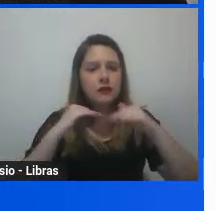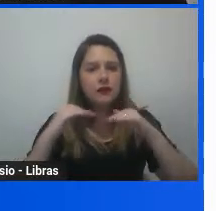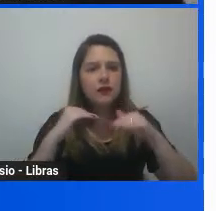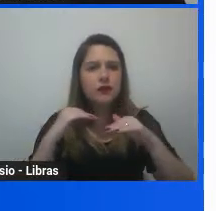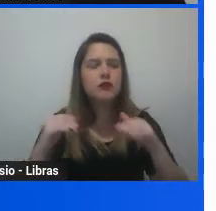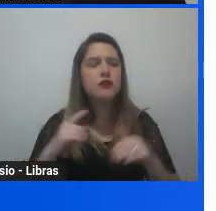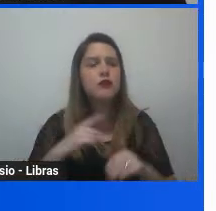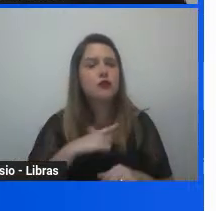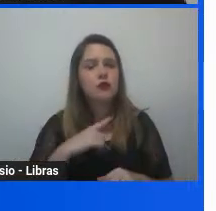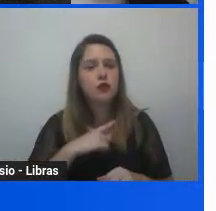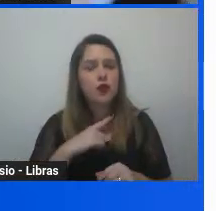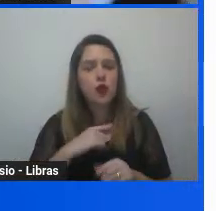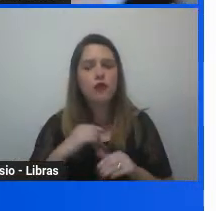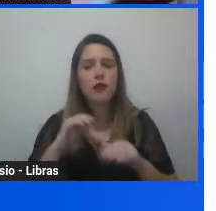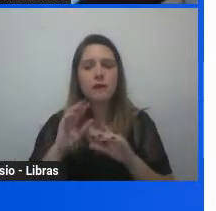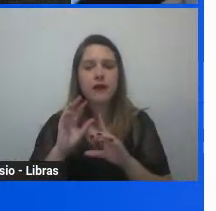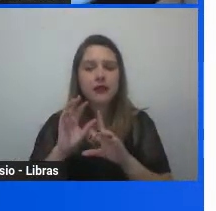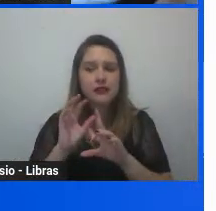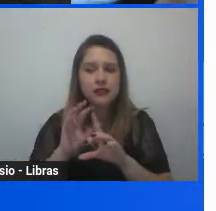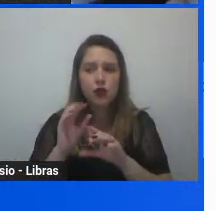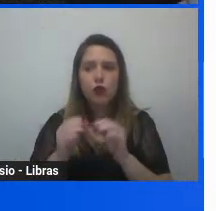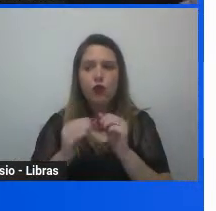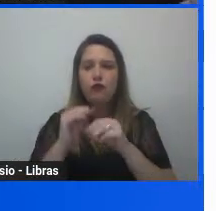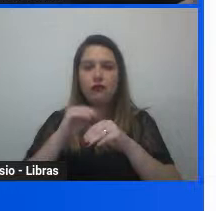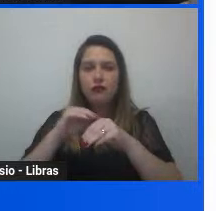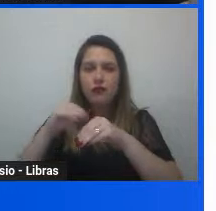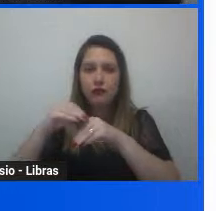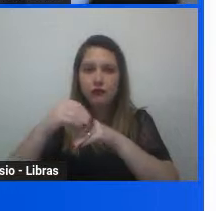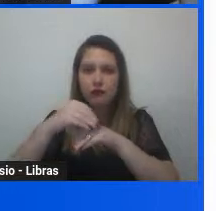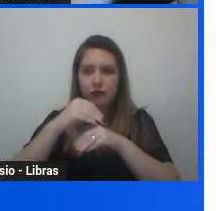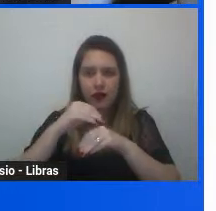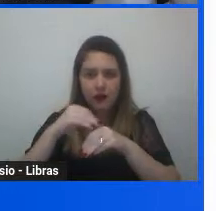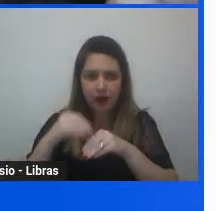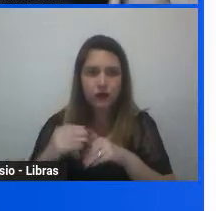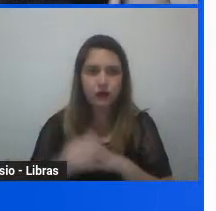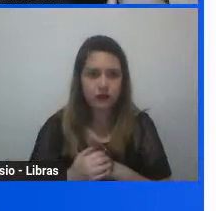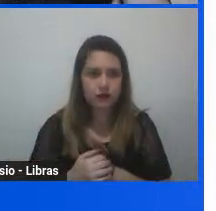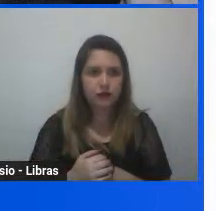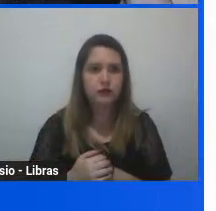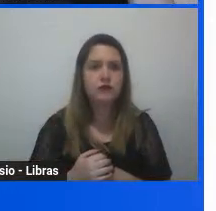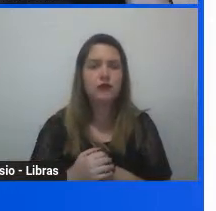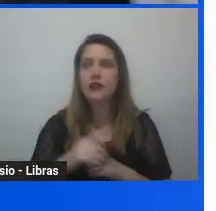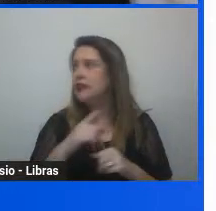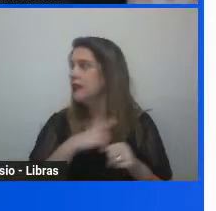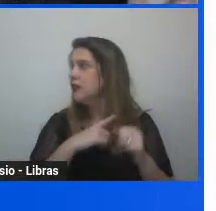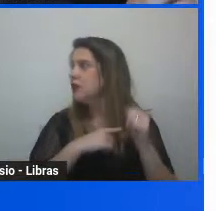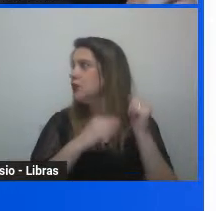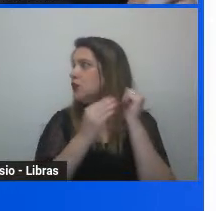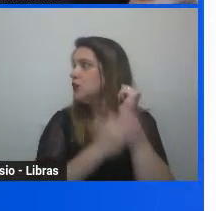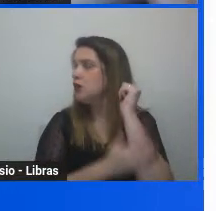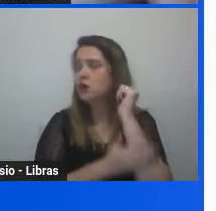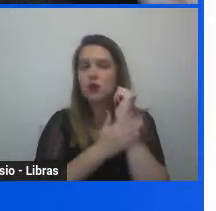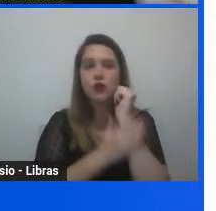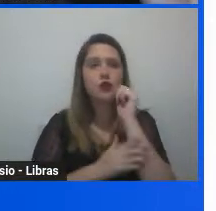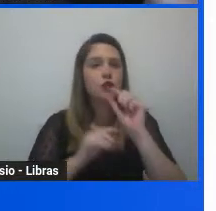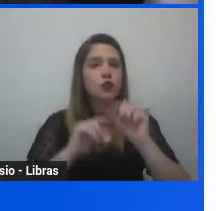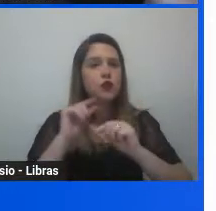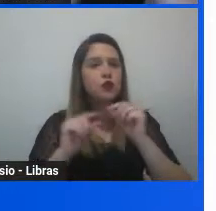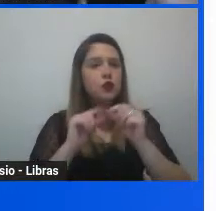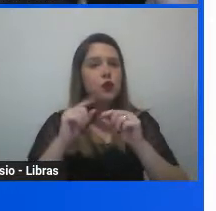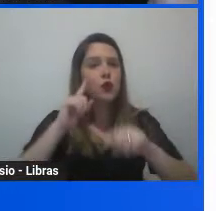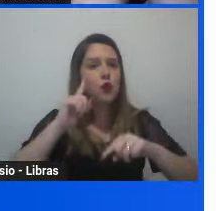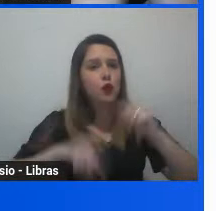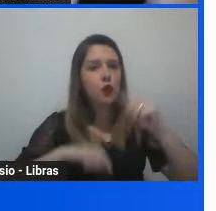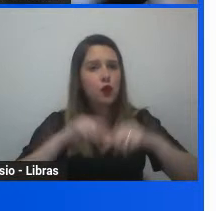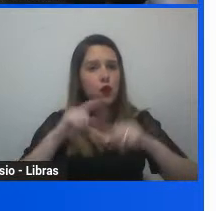mantendo a pressão. Então, se encravou aqui, por exemplo, dessa maneira, eu vou elevar. Se o objeto está acima